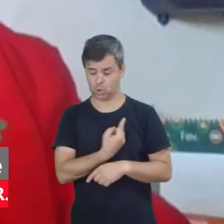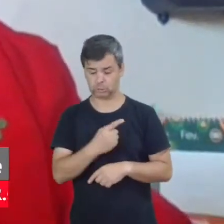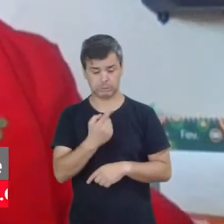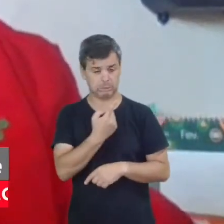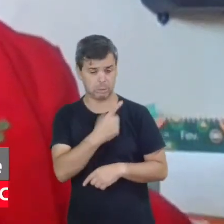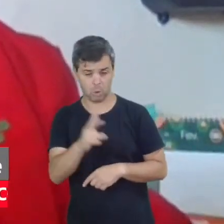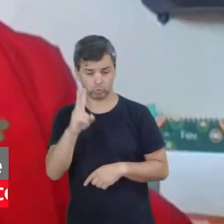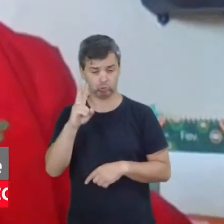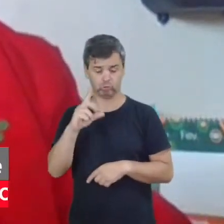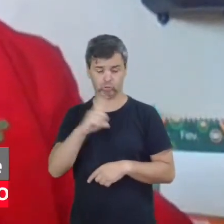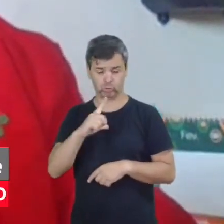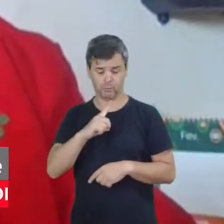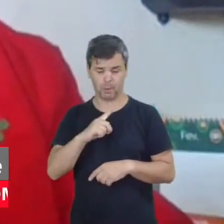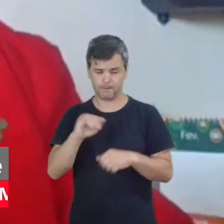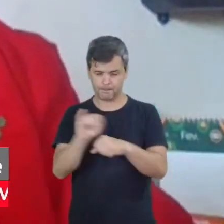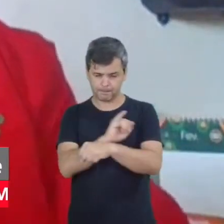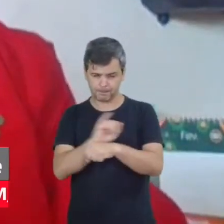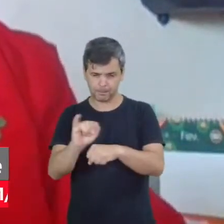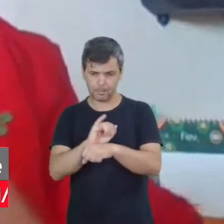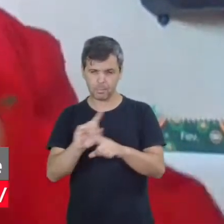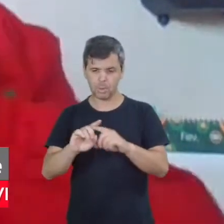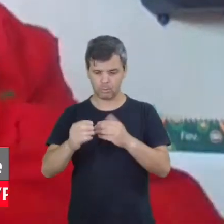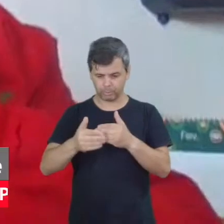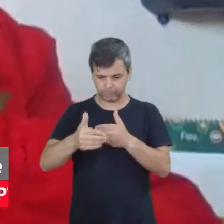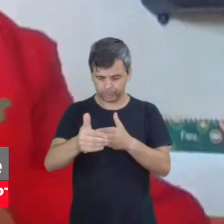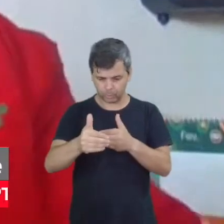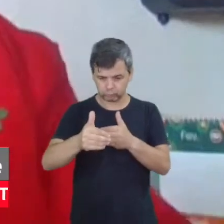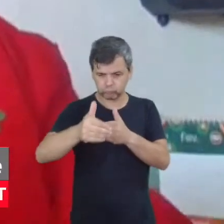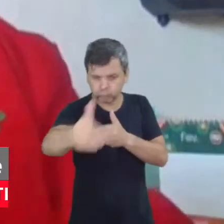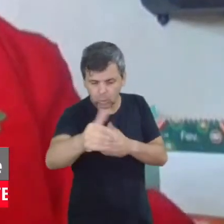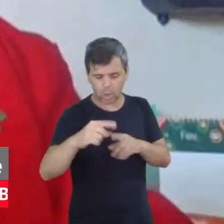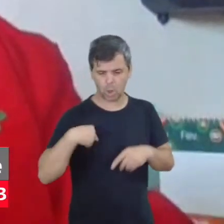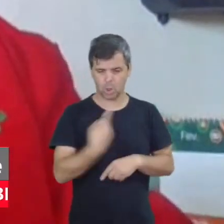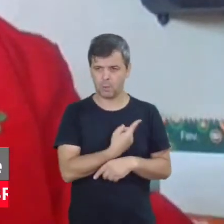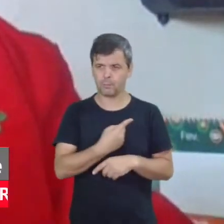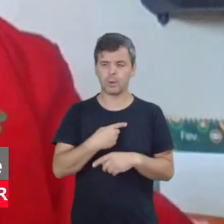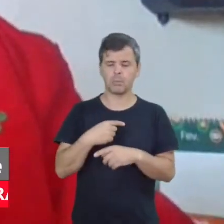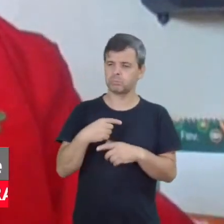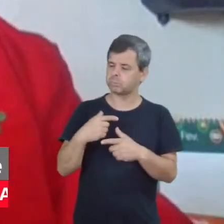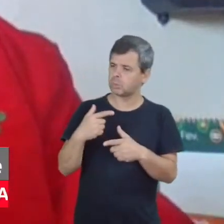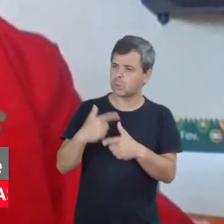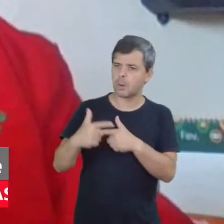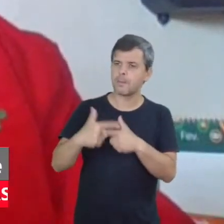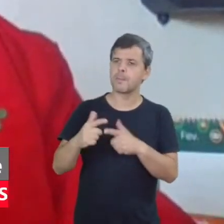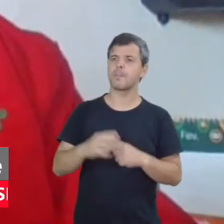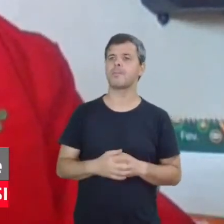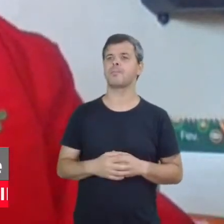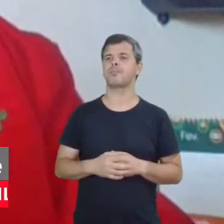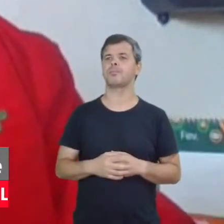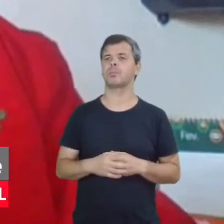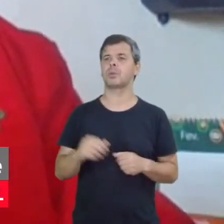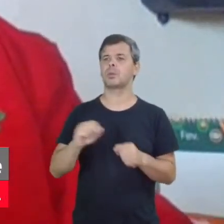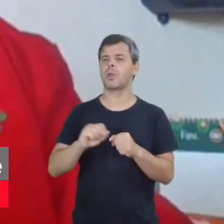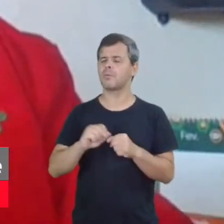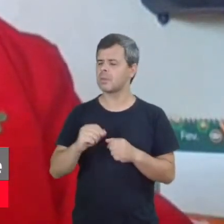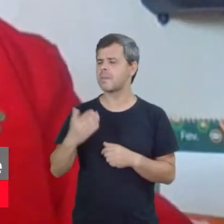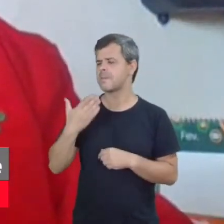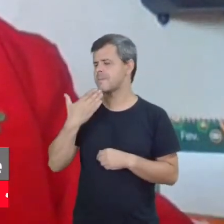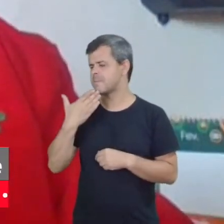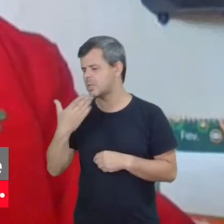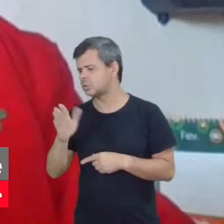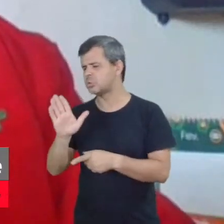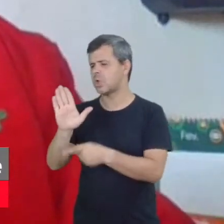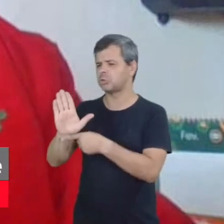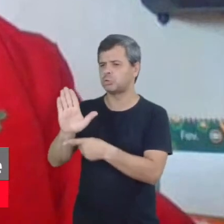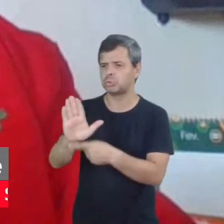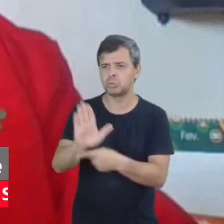um olhar mais estratégico a médio e longo prazo, nós vamos ficar de tragédia em tragédia, fazendo campanha de